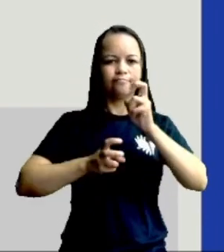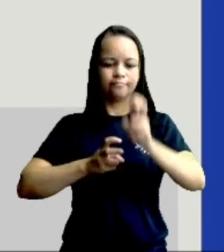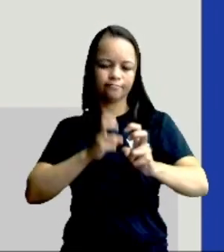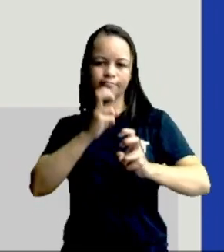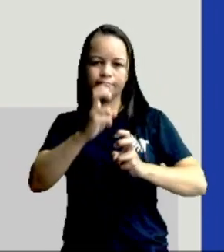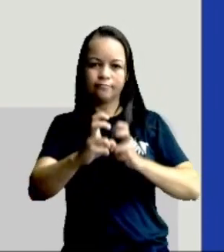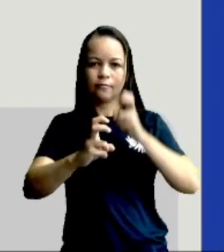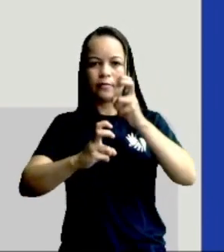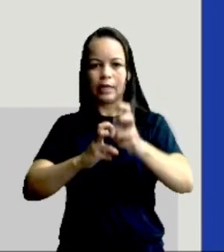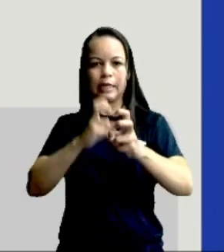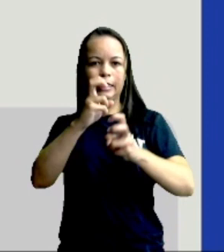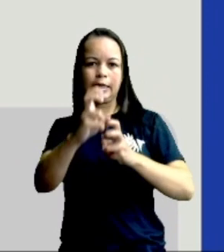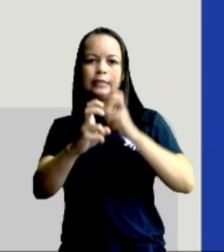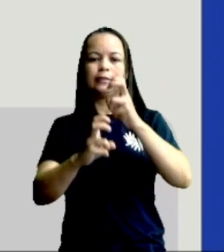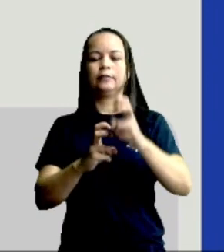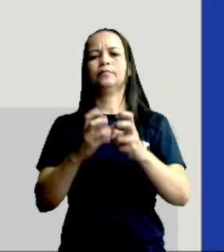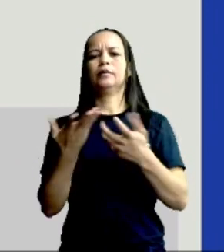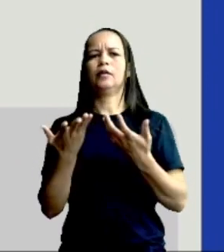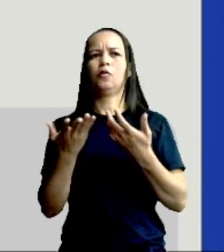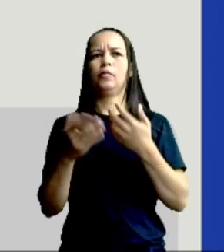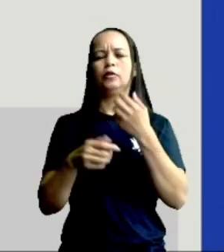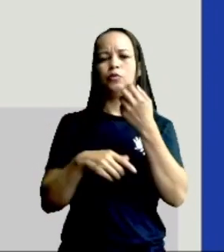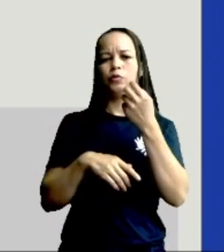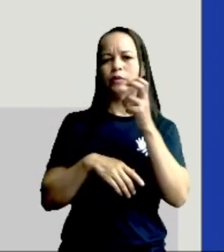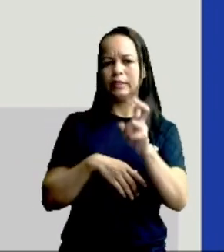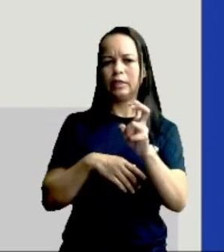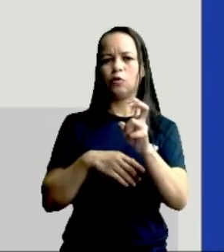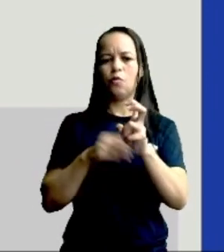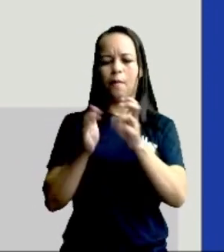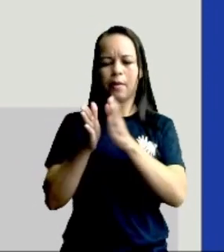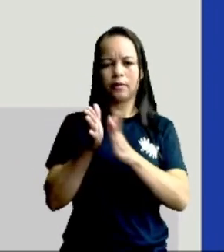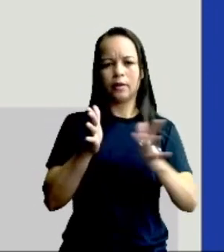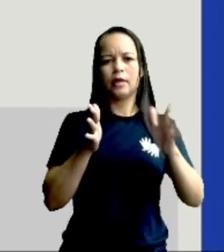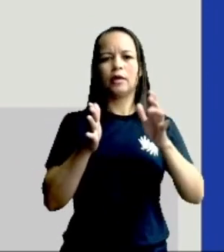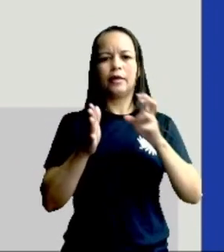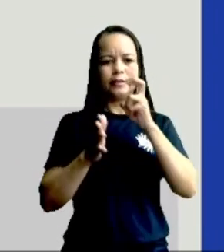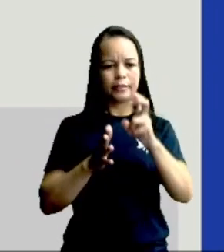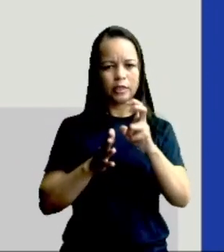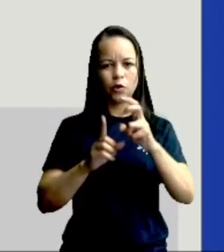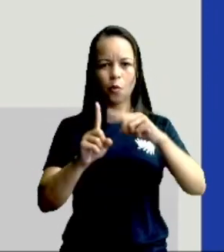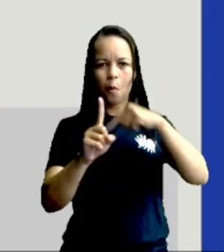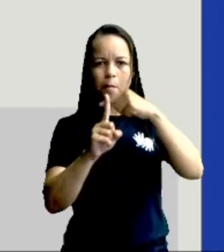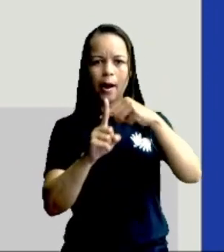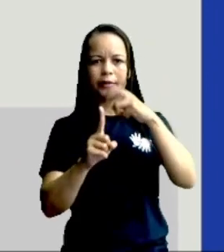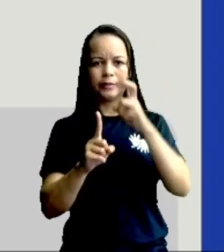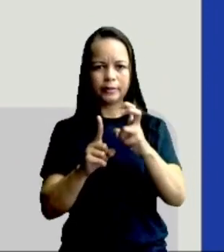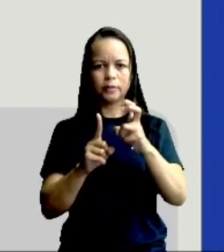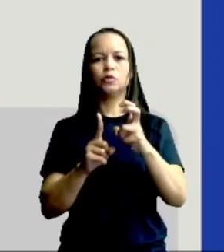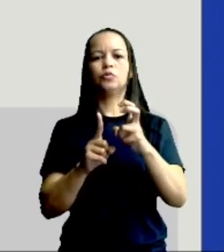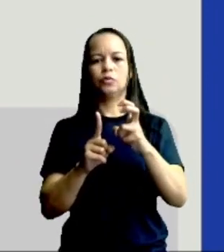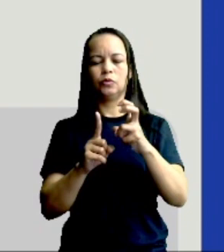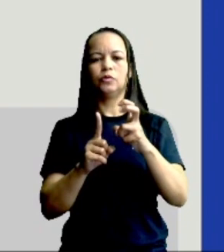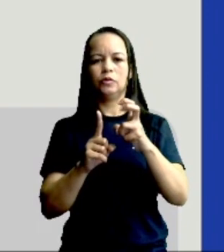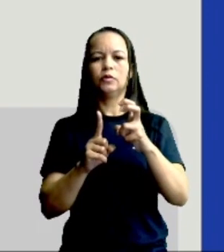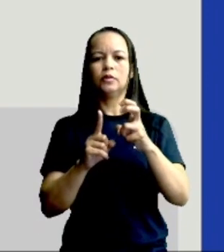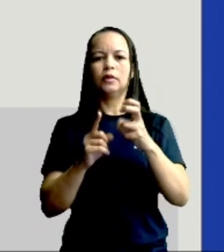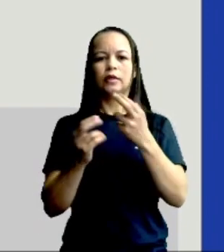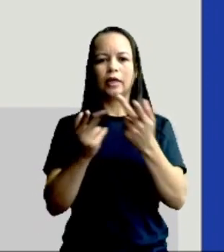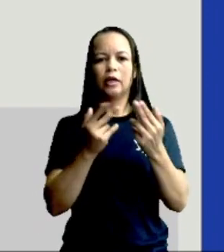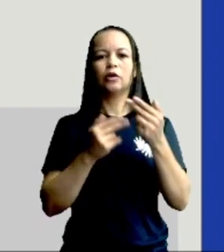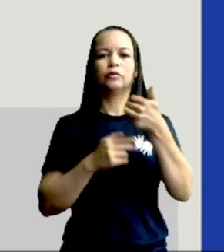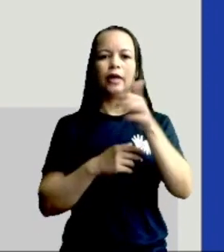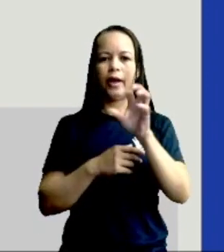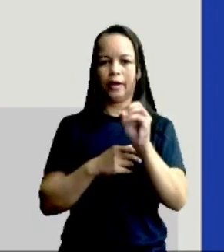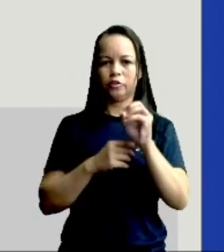5. Eu aumento 5 a partir do primeiro termo, eu aumento 5. Eu tenho o primeiro termo que é 5, vou aumentar mais 5